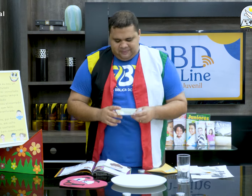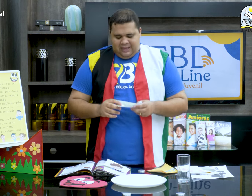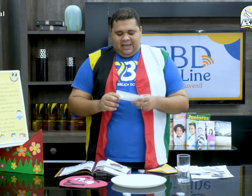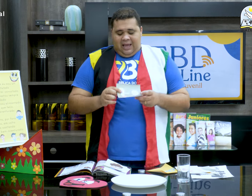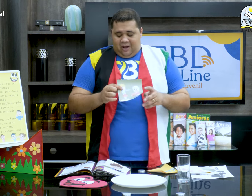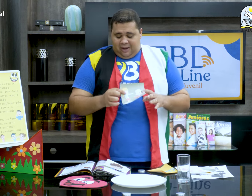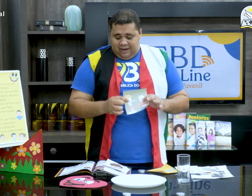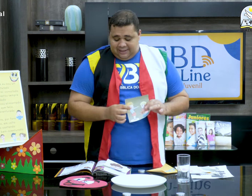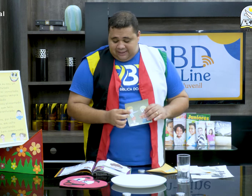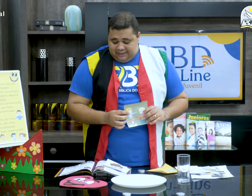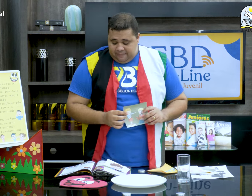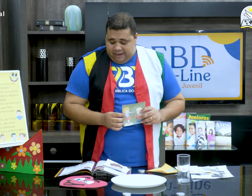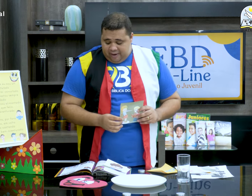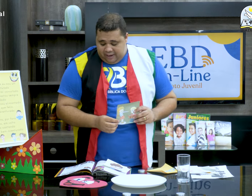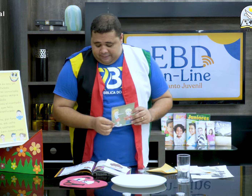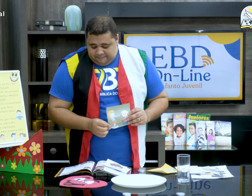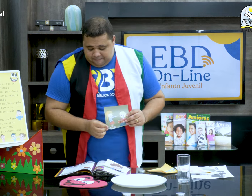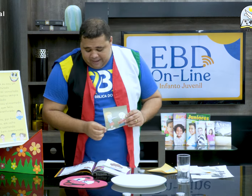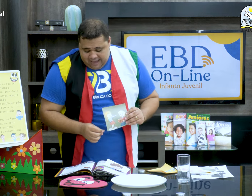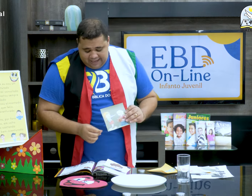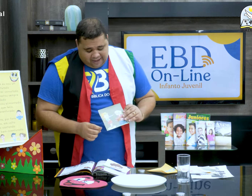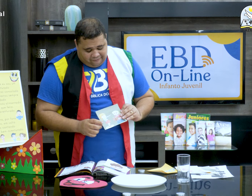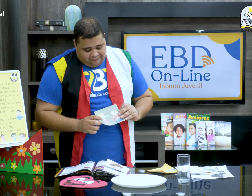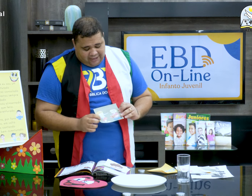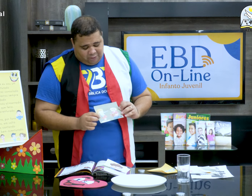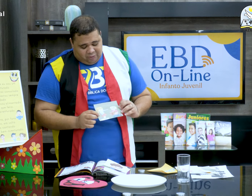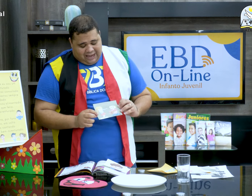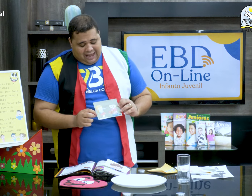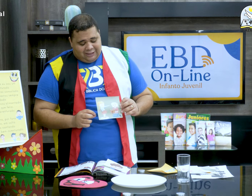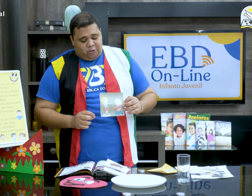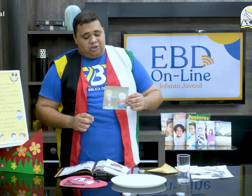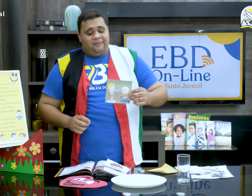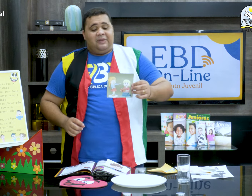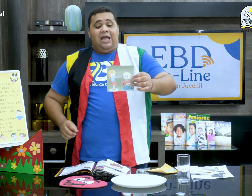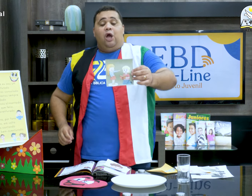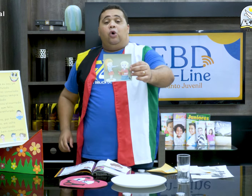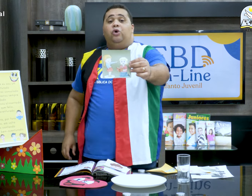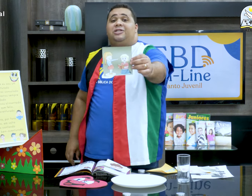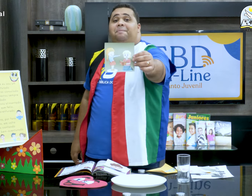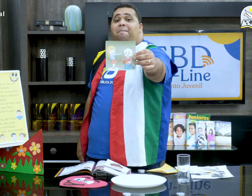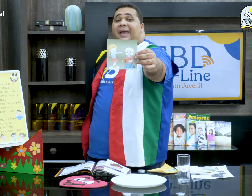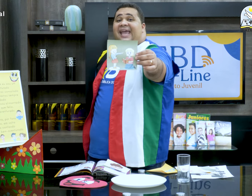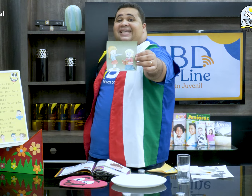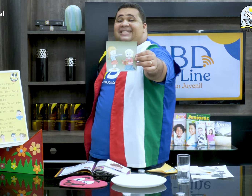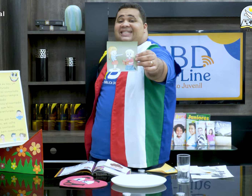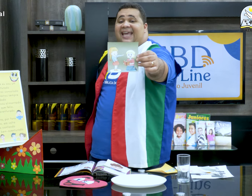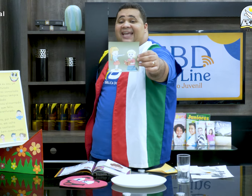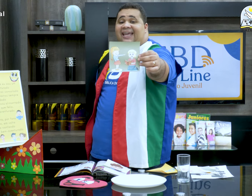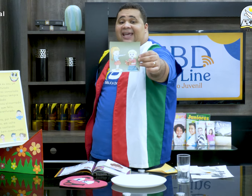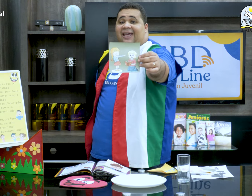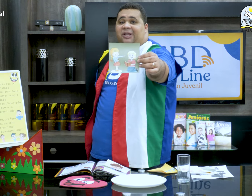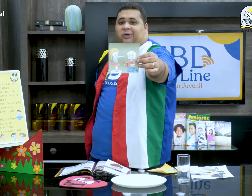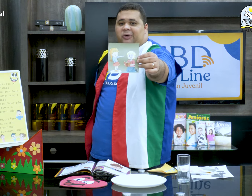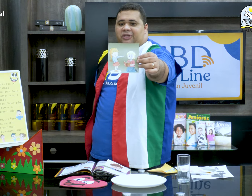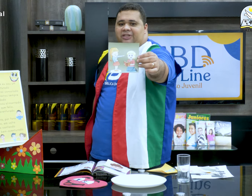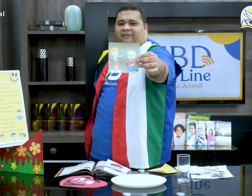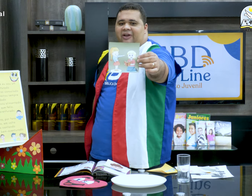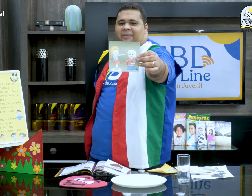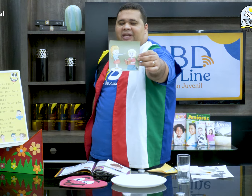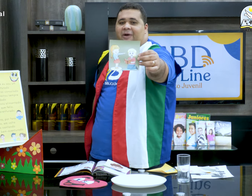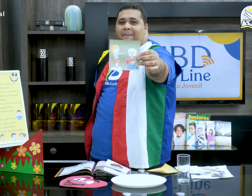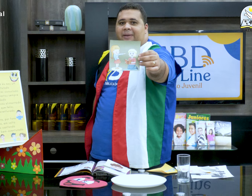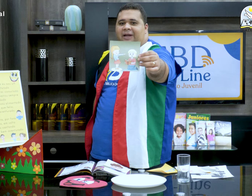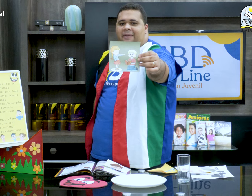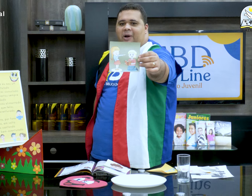coração olha esse aqui também olha bem Avent ados os perseguidos tá